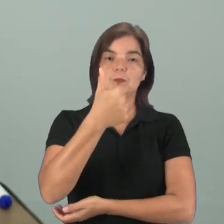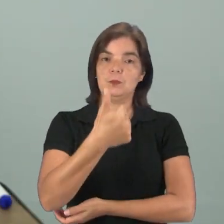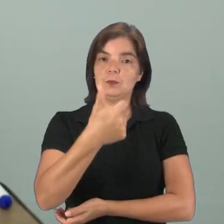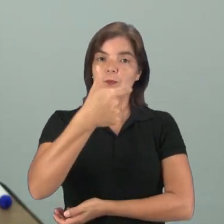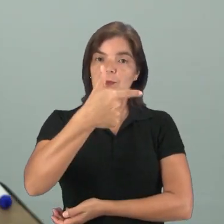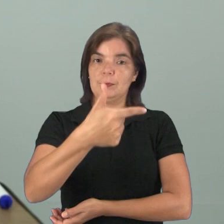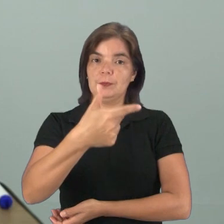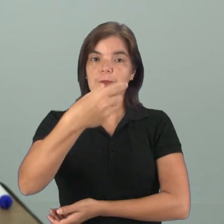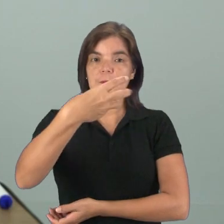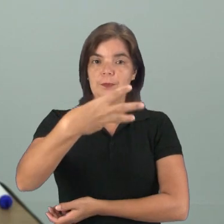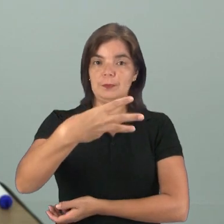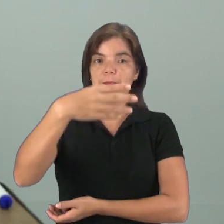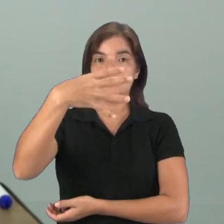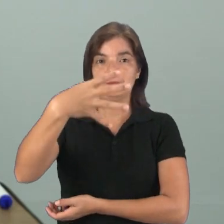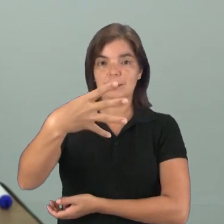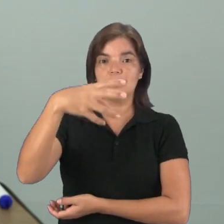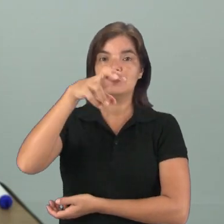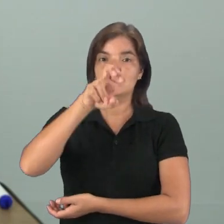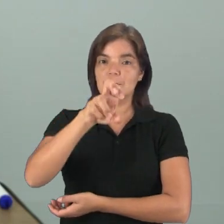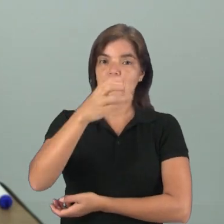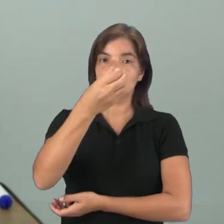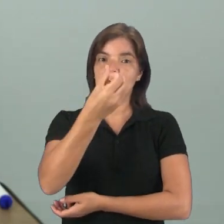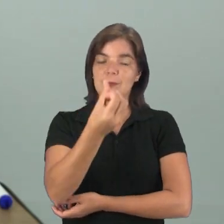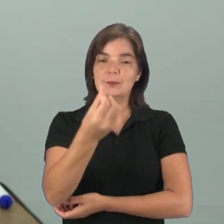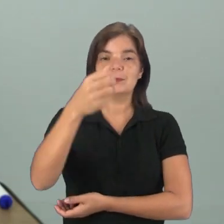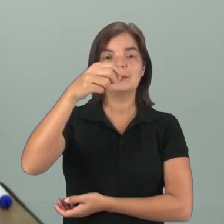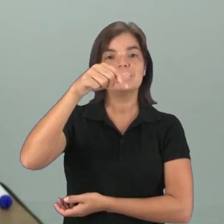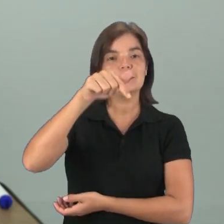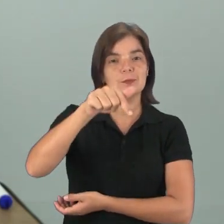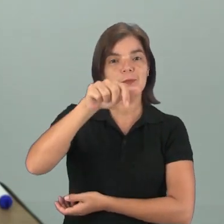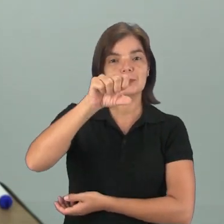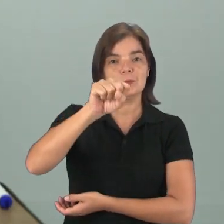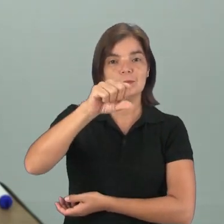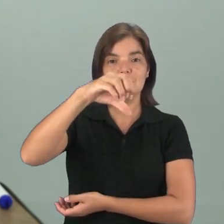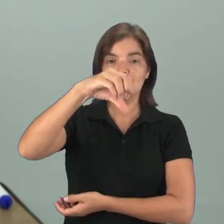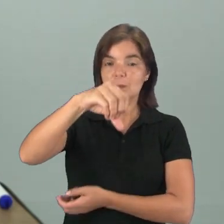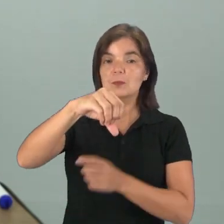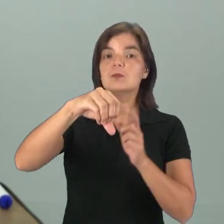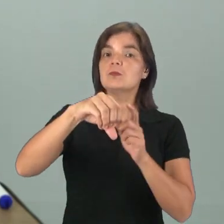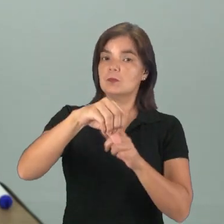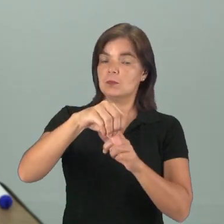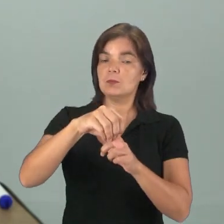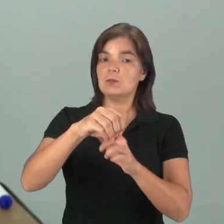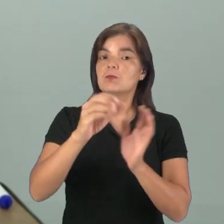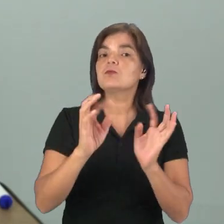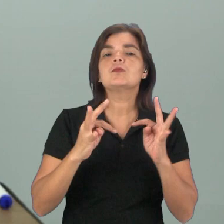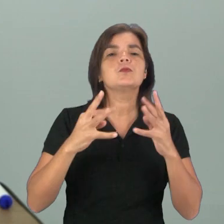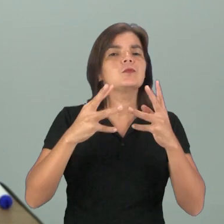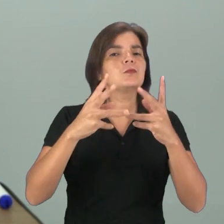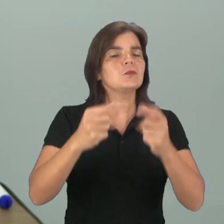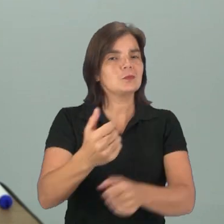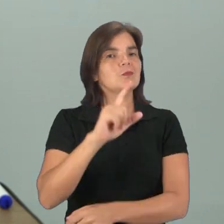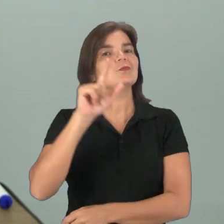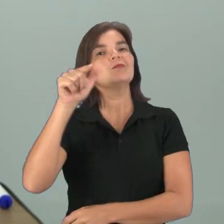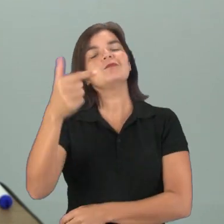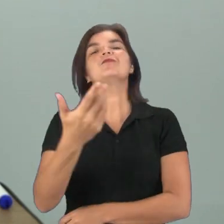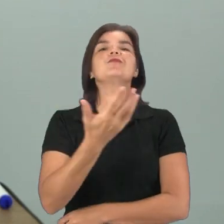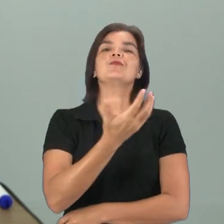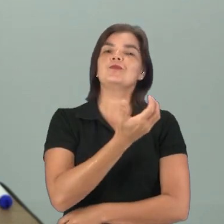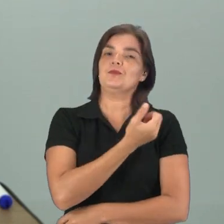1, 2, 3, 4, 5, 6, 7, 8 e 9, nós formamos todos os